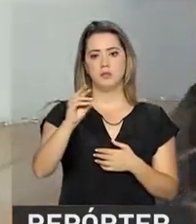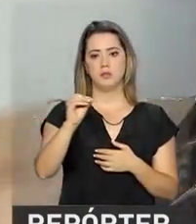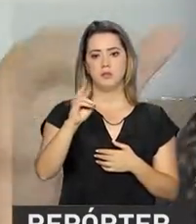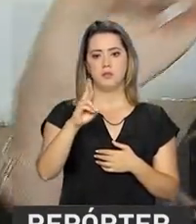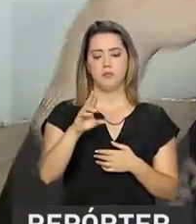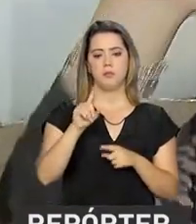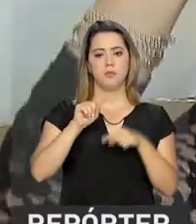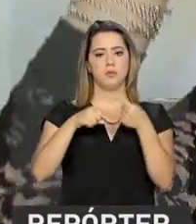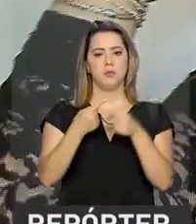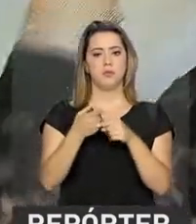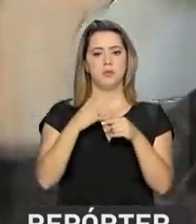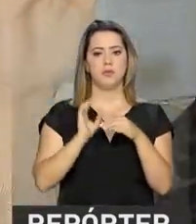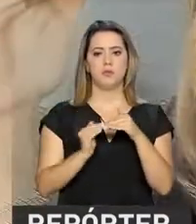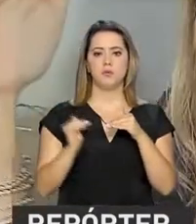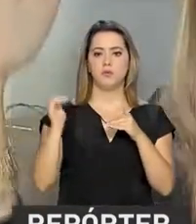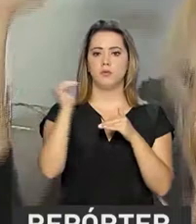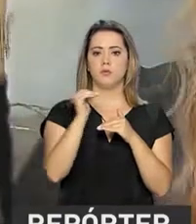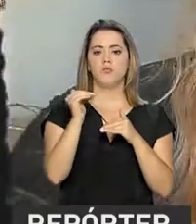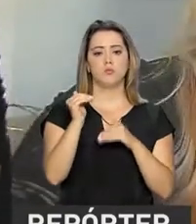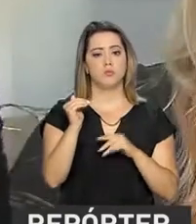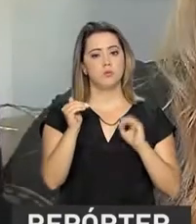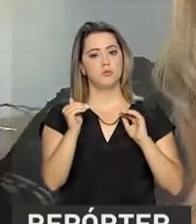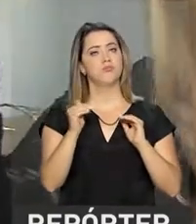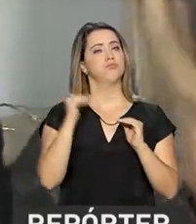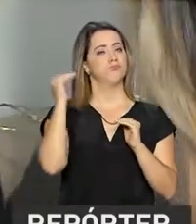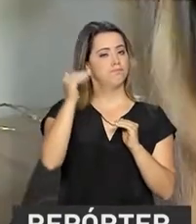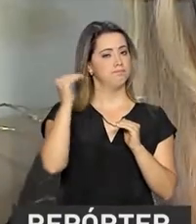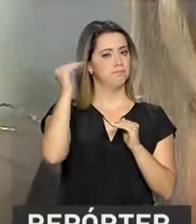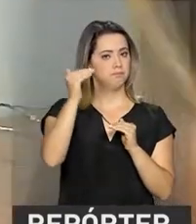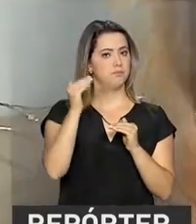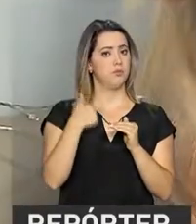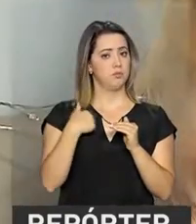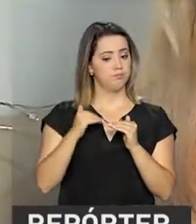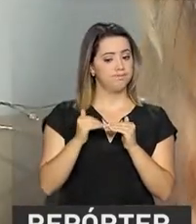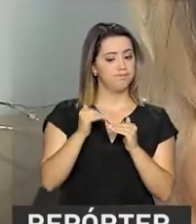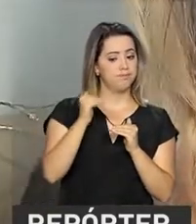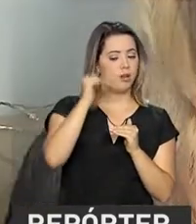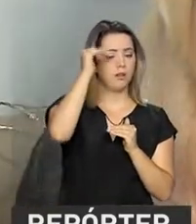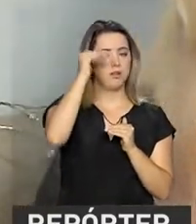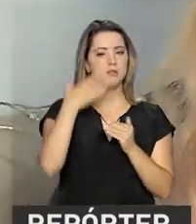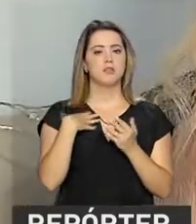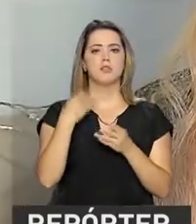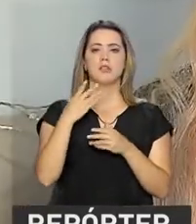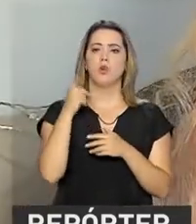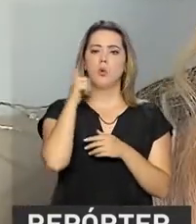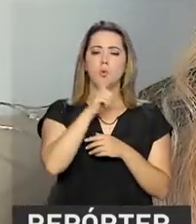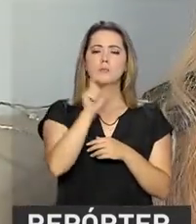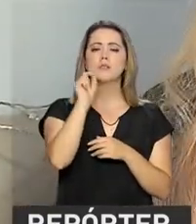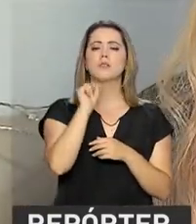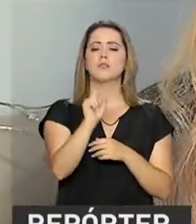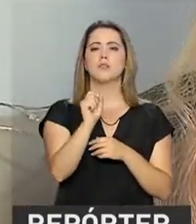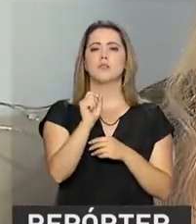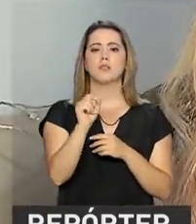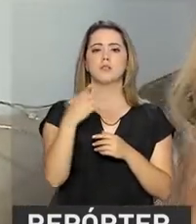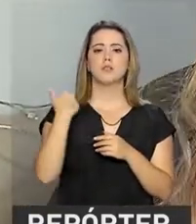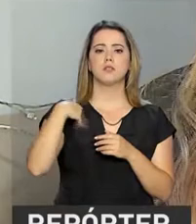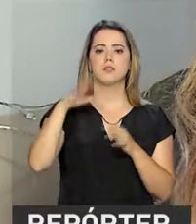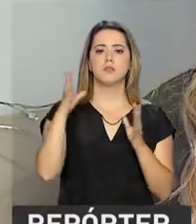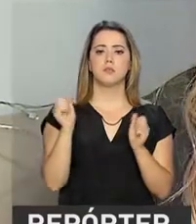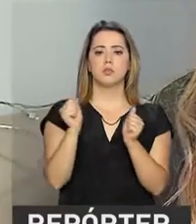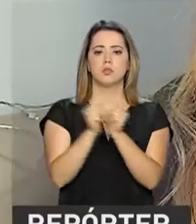e daqui a pouco eu quero aumentar seu mercado e aumentar e dessa forma eu quero conseguir aliar mais